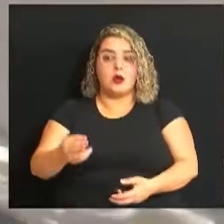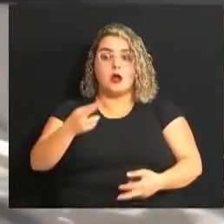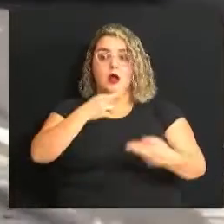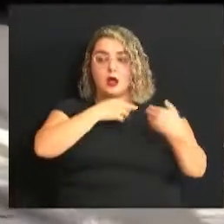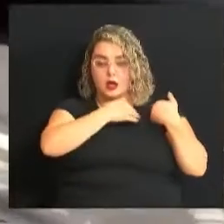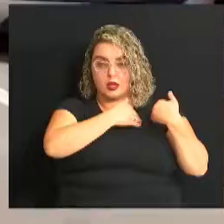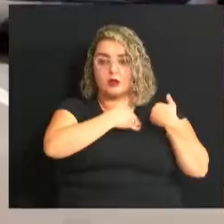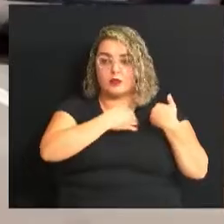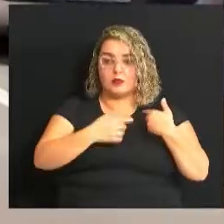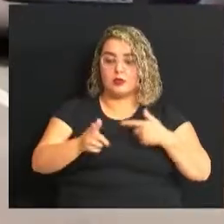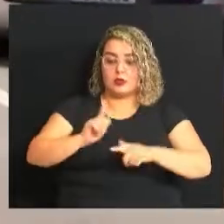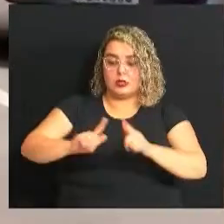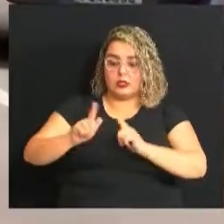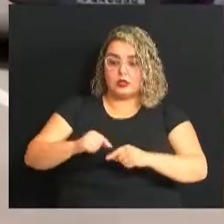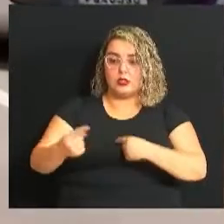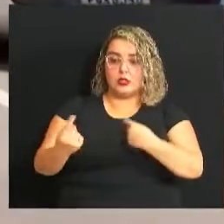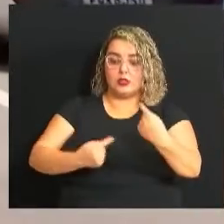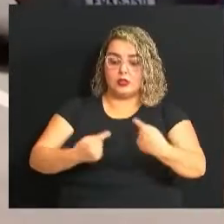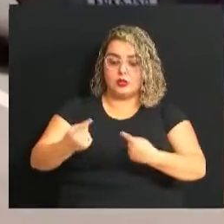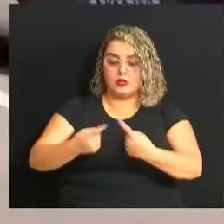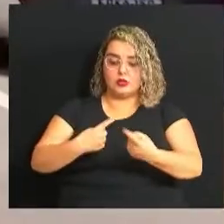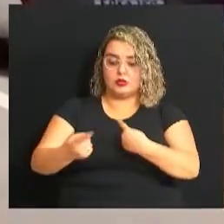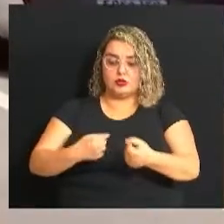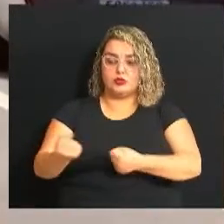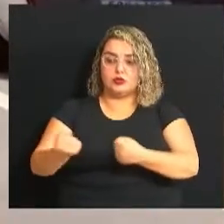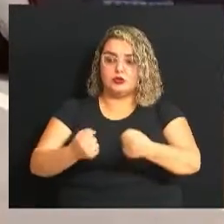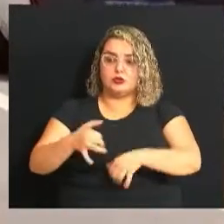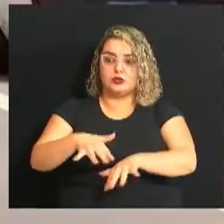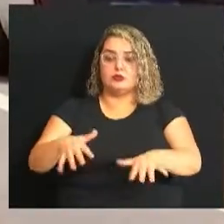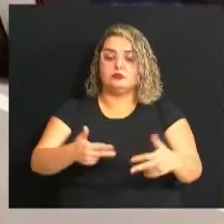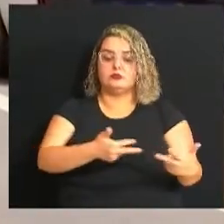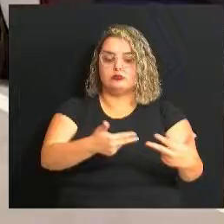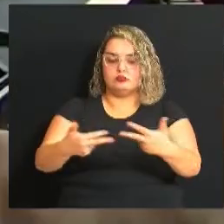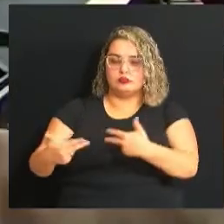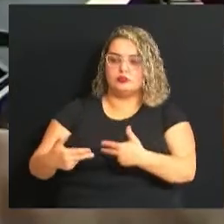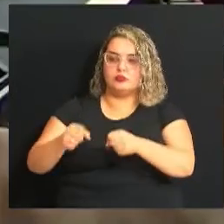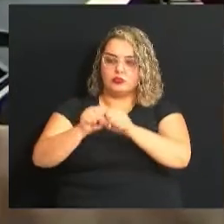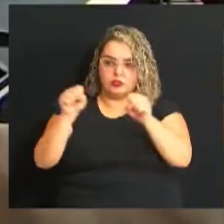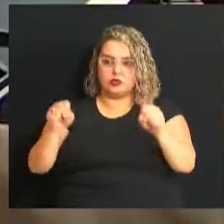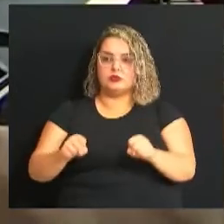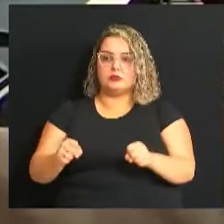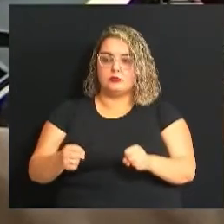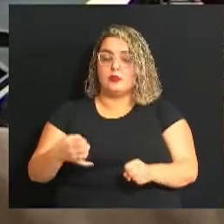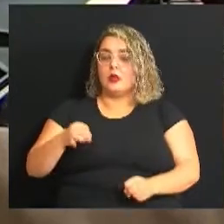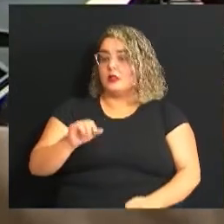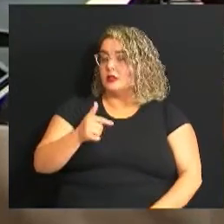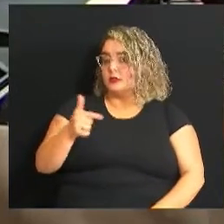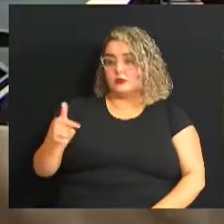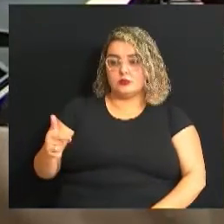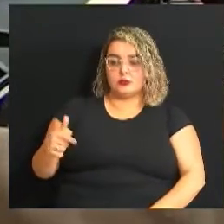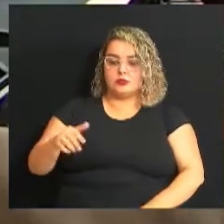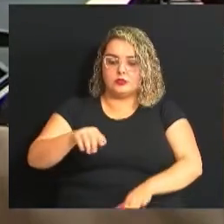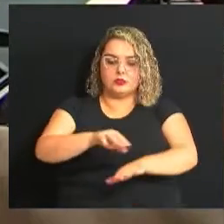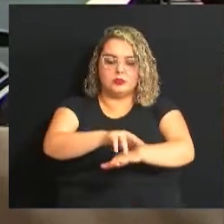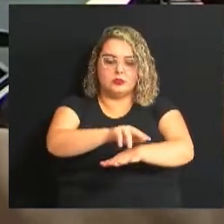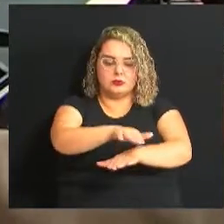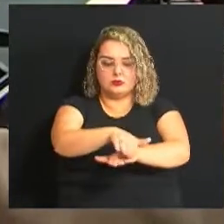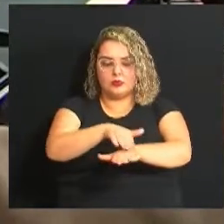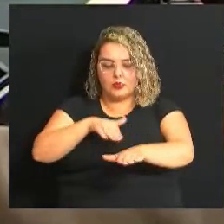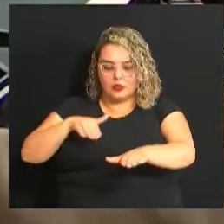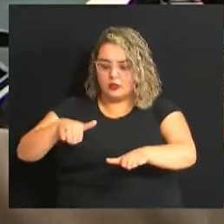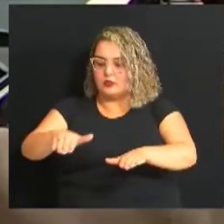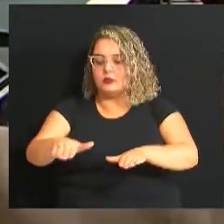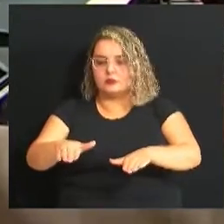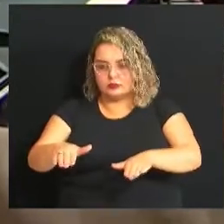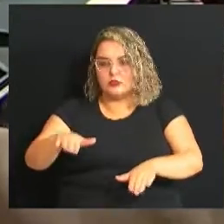na cidade, fará o gerenciamento da padronização do sistema. Se você não tirar, é chamado a INDEC, o poder público,